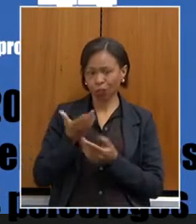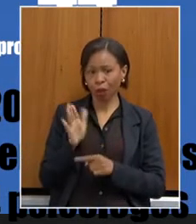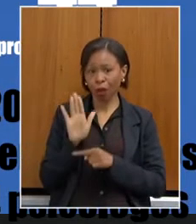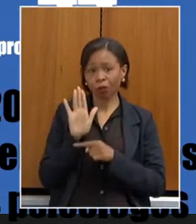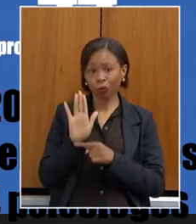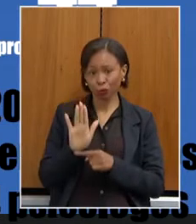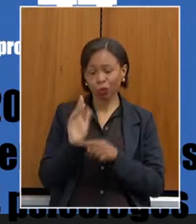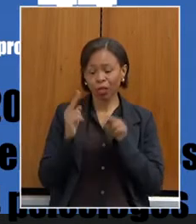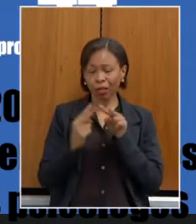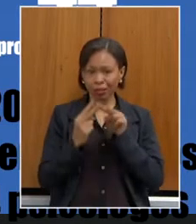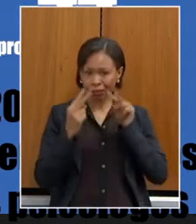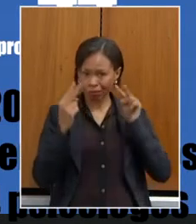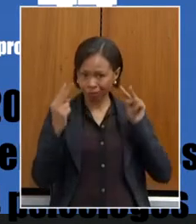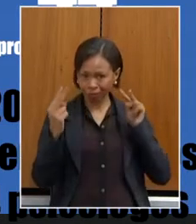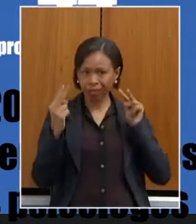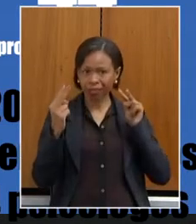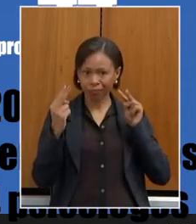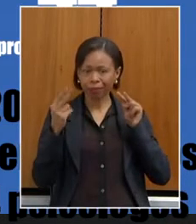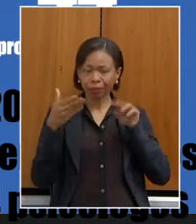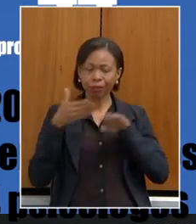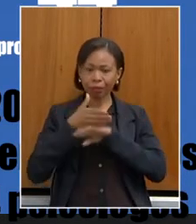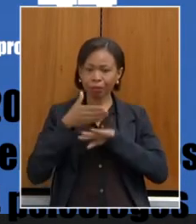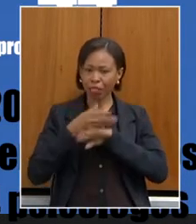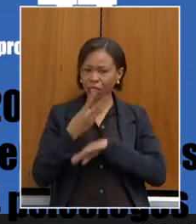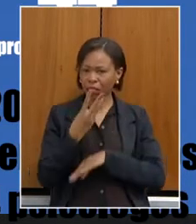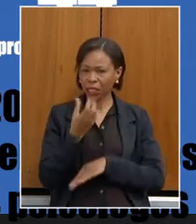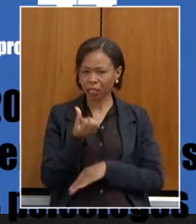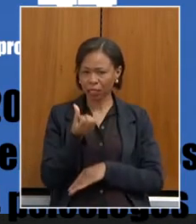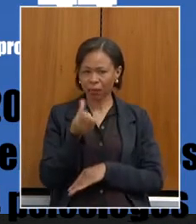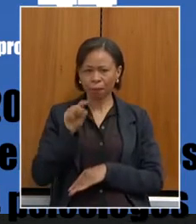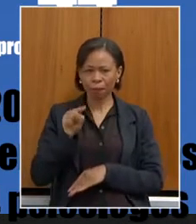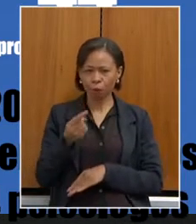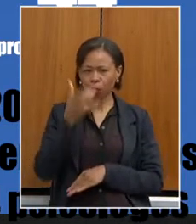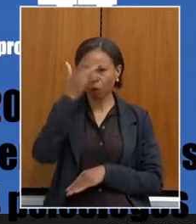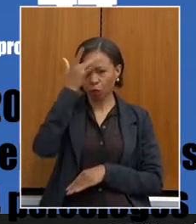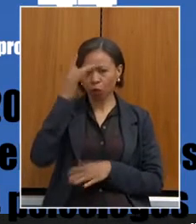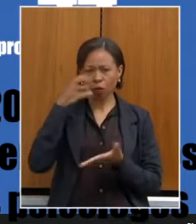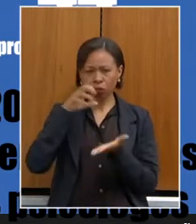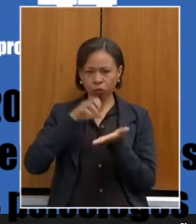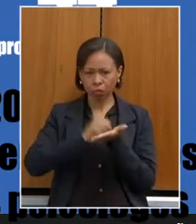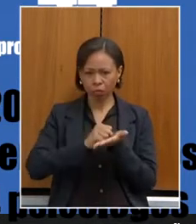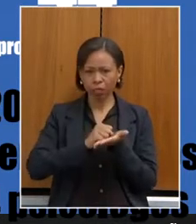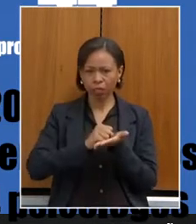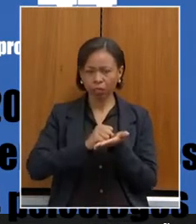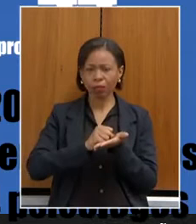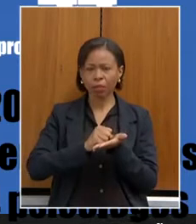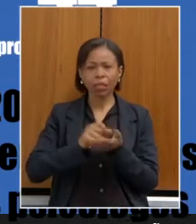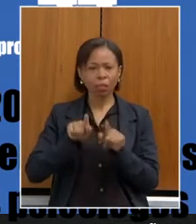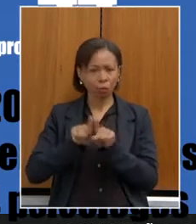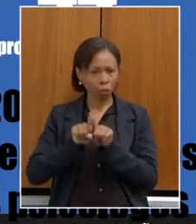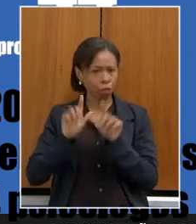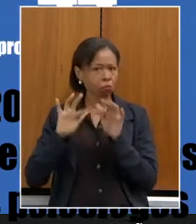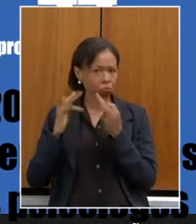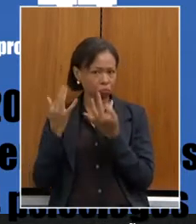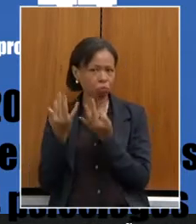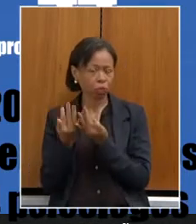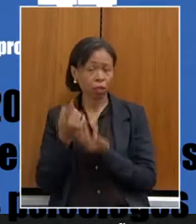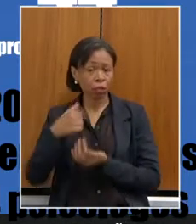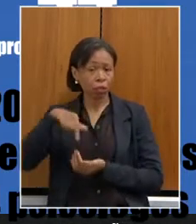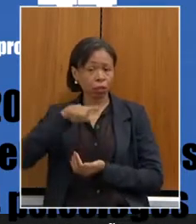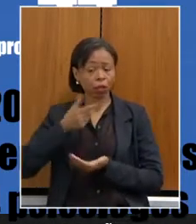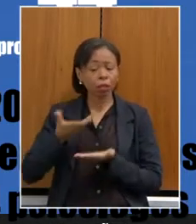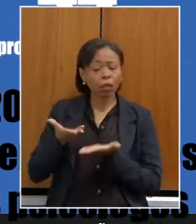Mais de 36 mil usuários cadastrados e 5.506 familiares. e a gente faz o atendimento